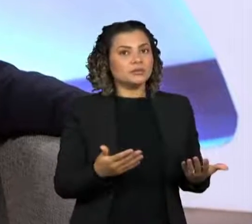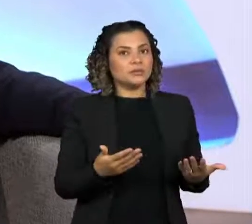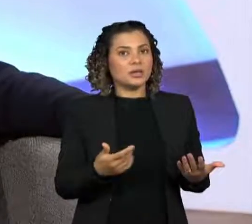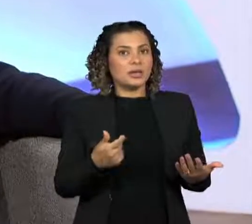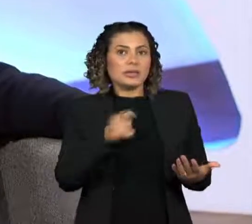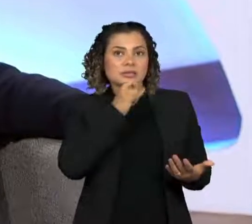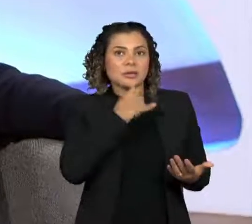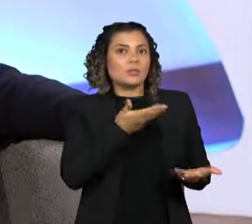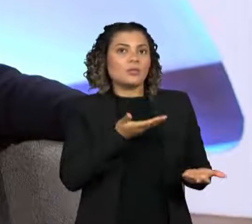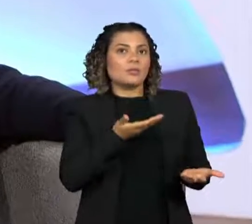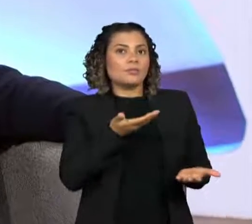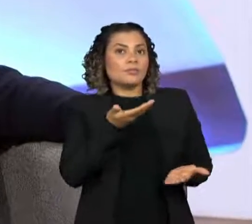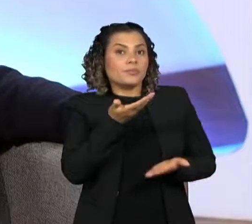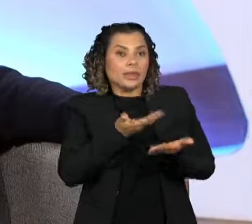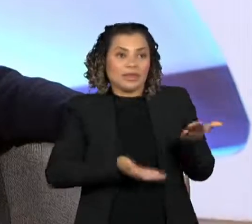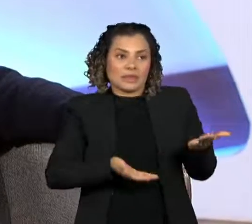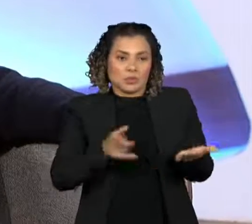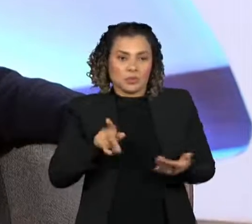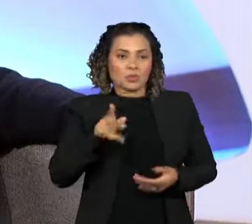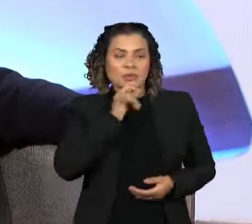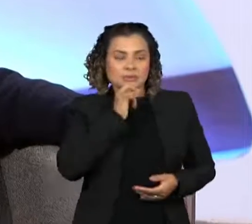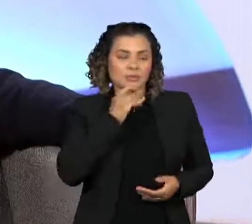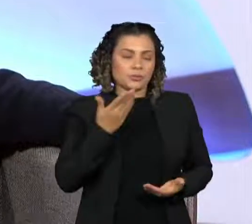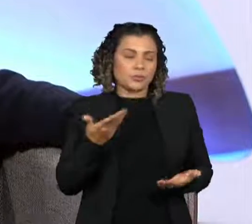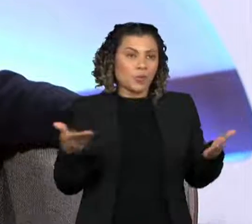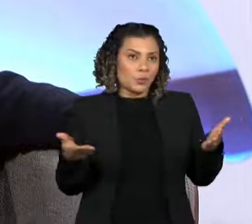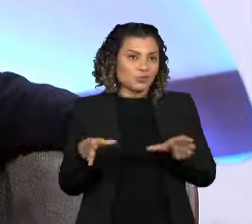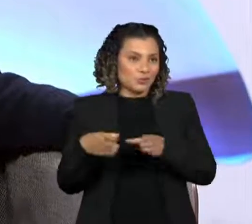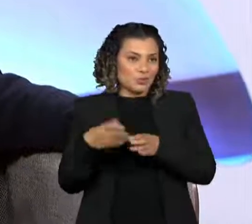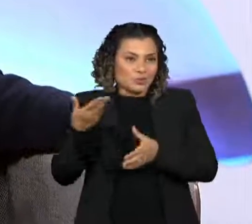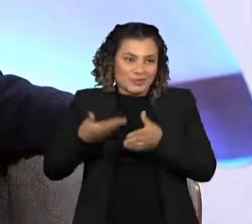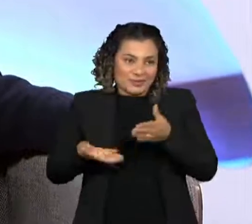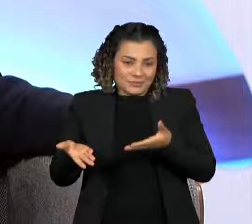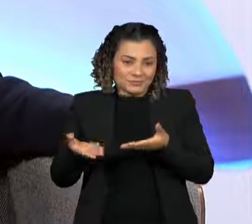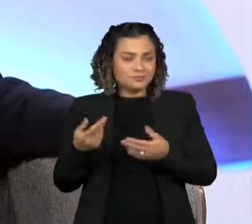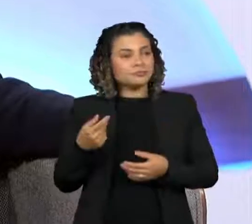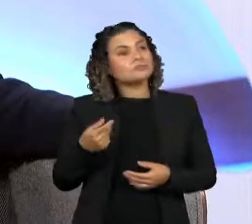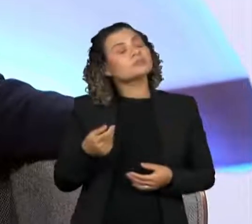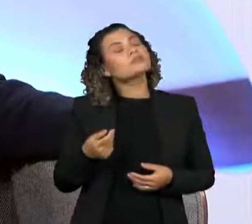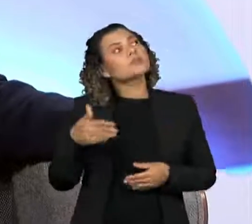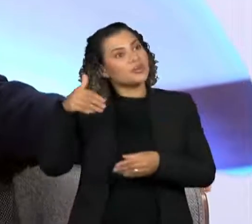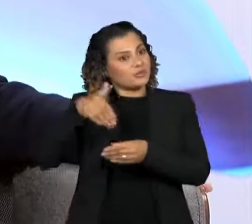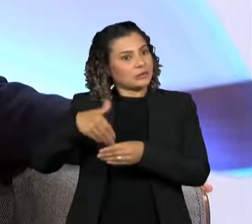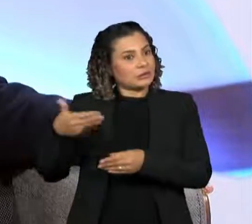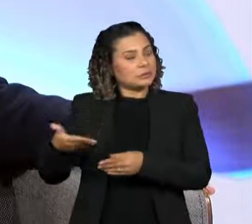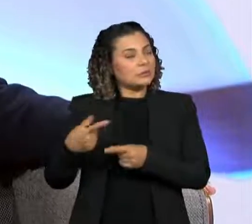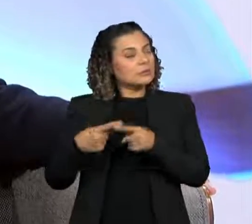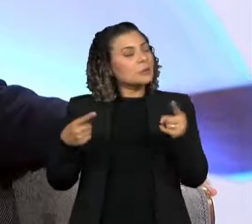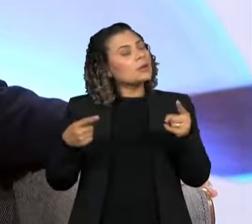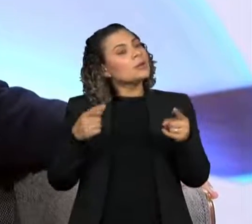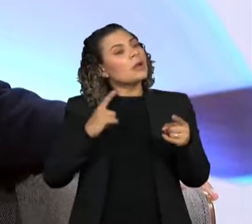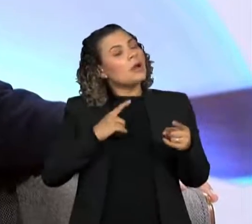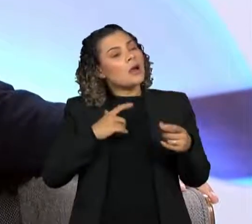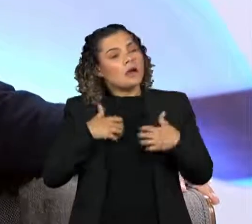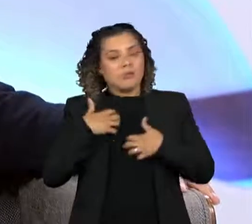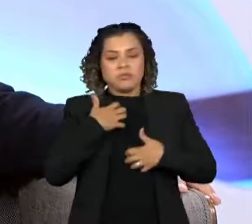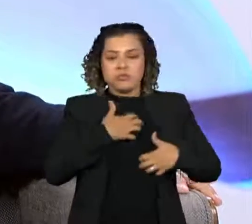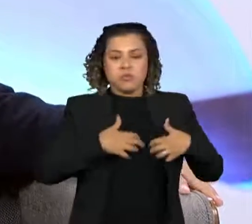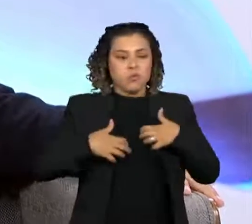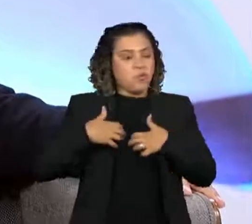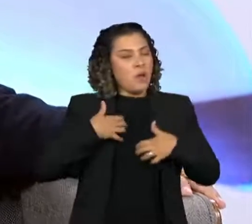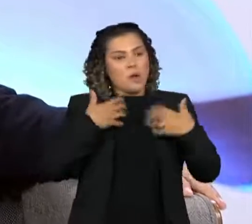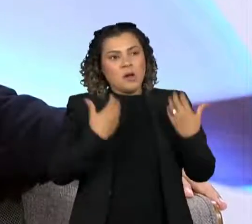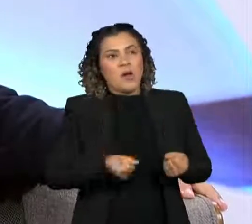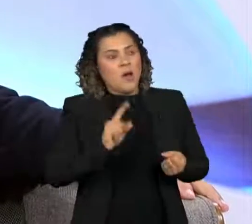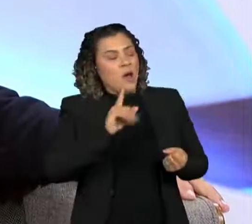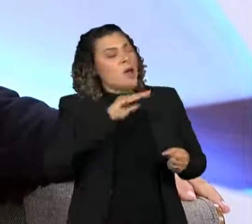não é? Nós vivemos uma conjuntura em que há uma grande insatisfação com o resultado das eleições